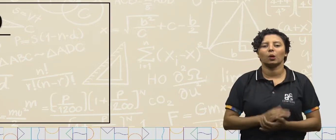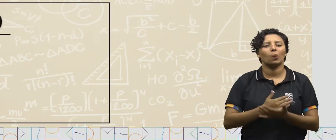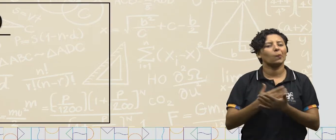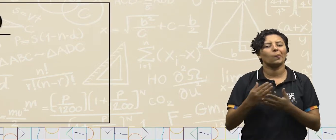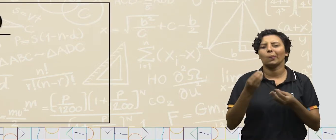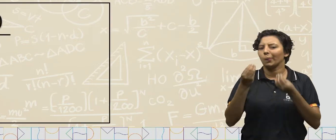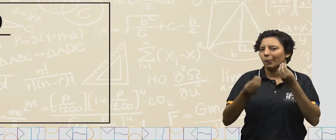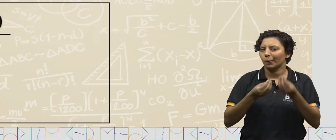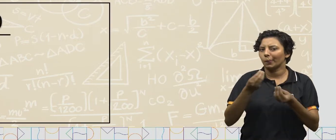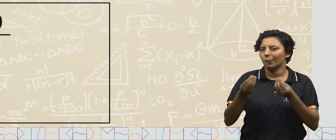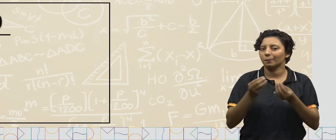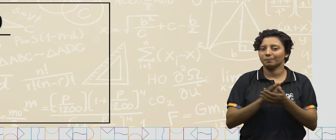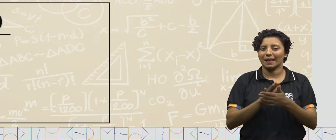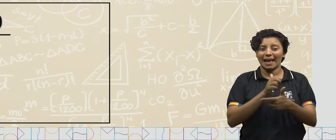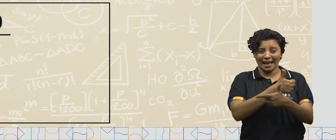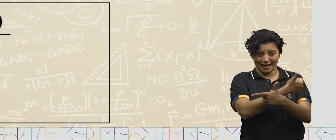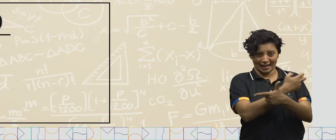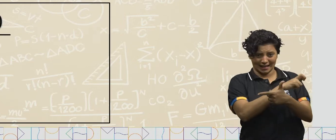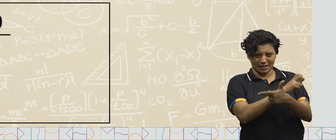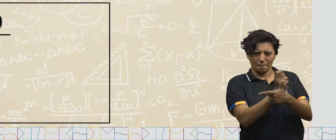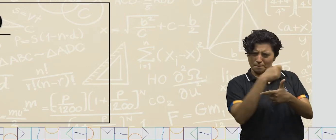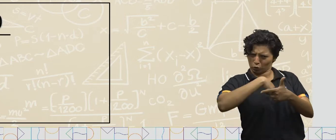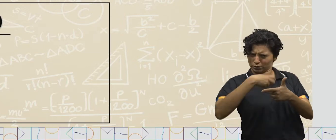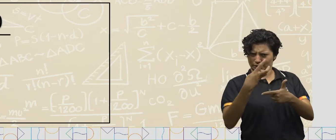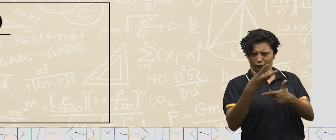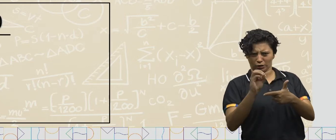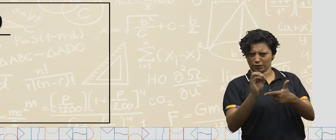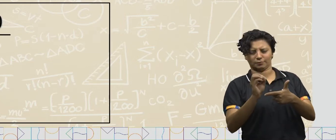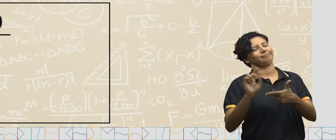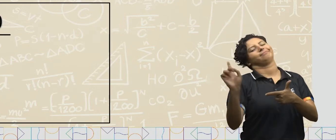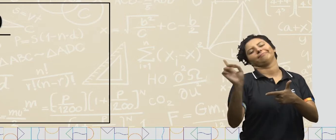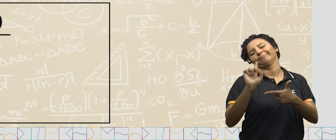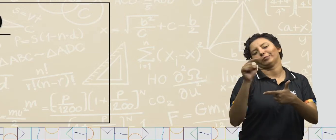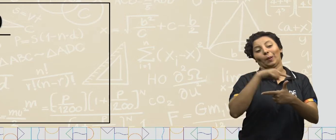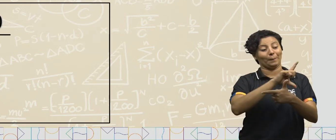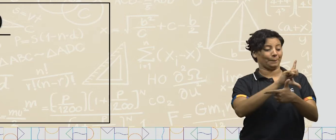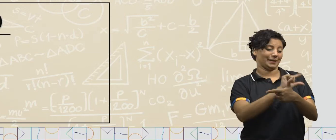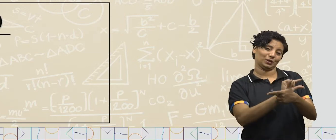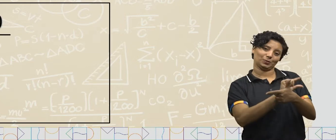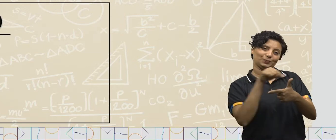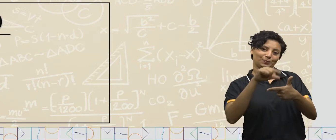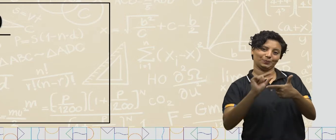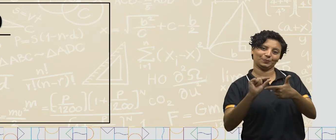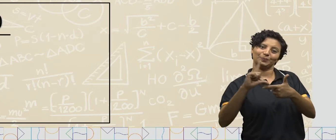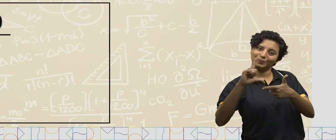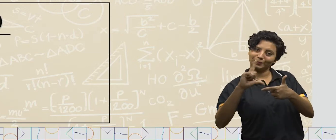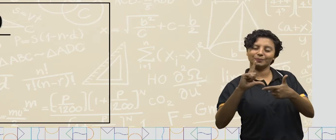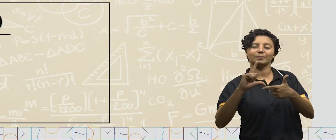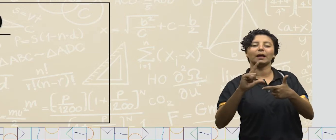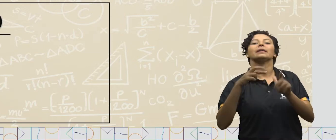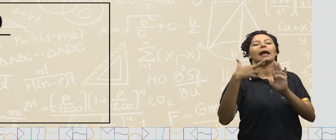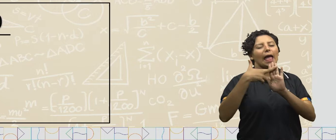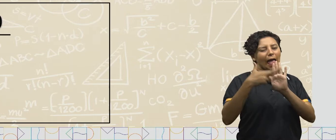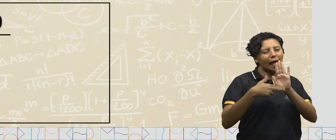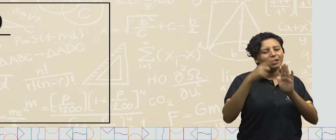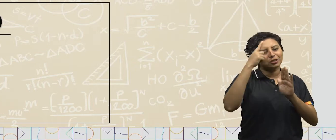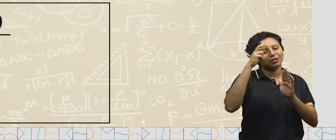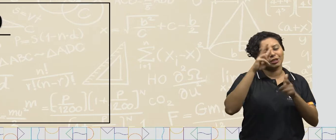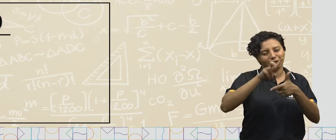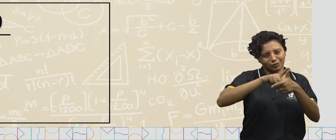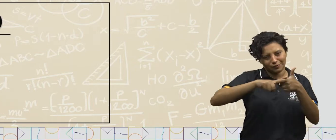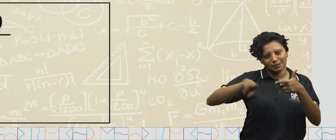Podemos dividir 15 por 30? Não, não podemos. Então, com a regrinha da